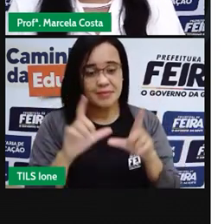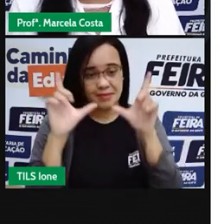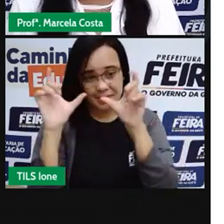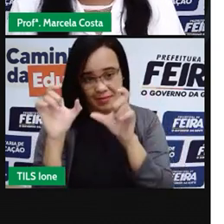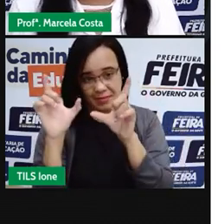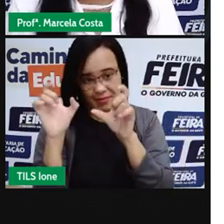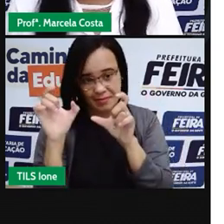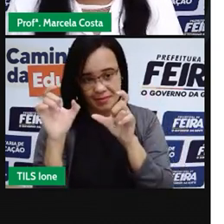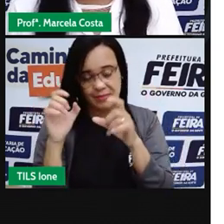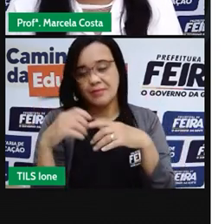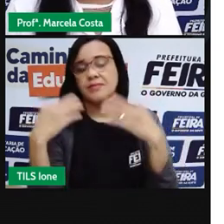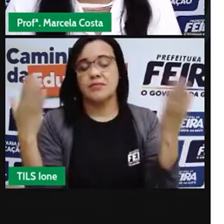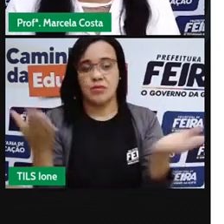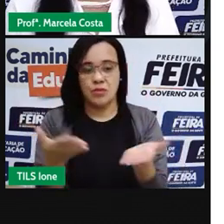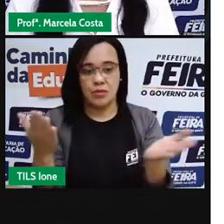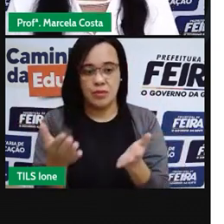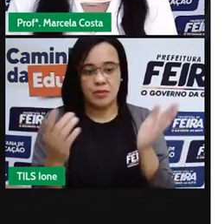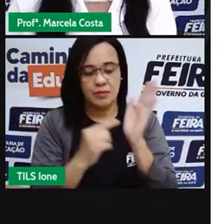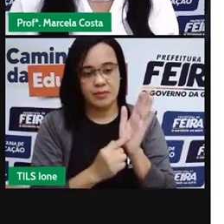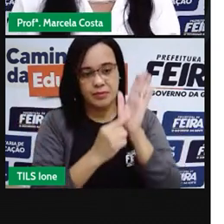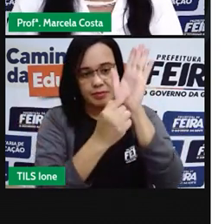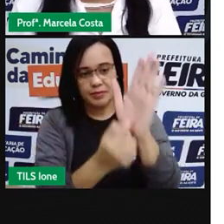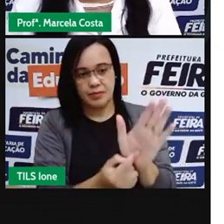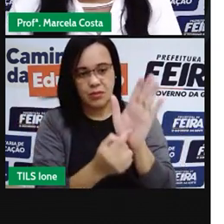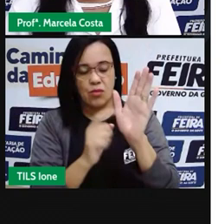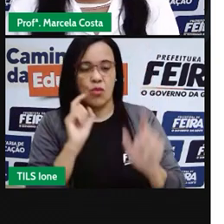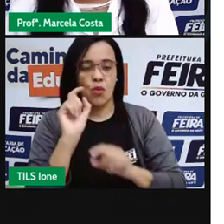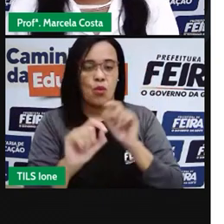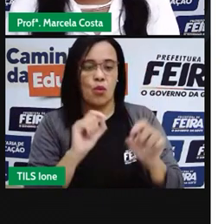Agora eu vou mostrar para vocês